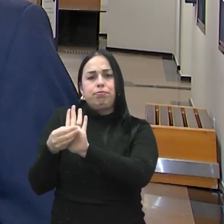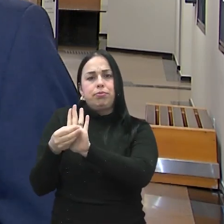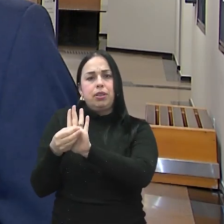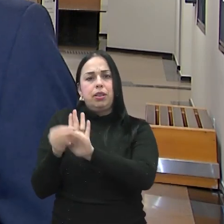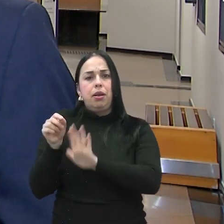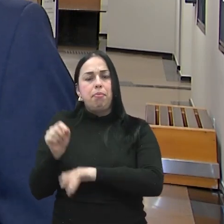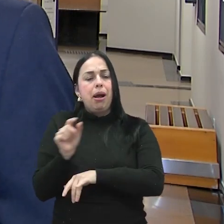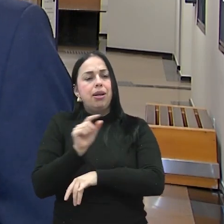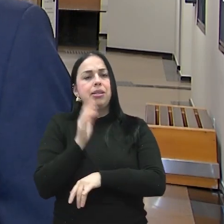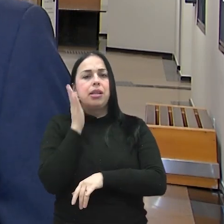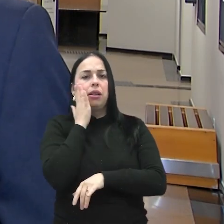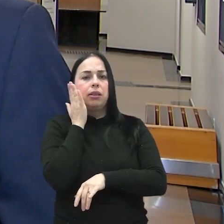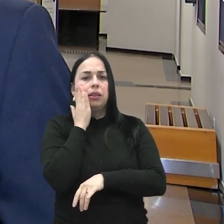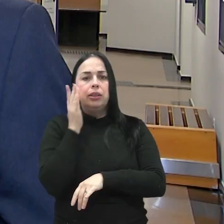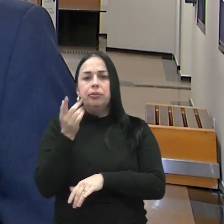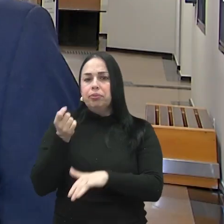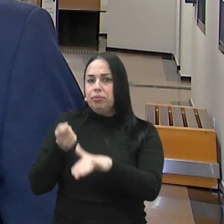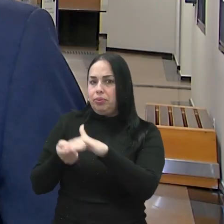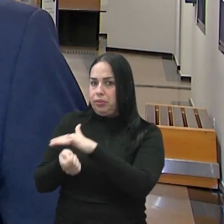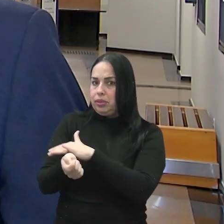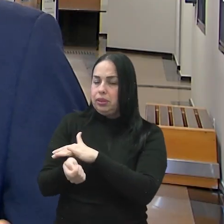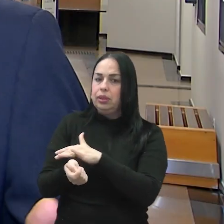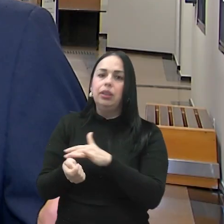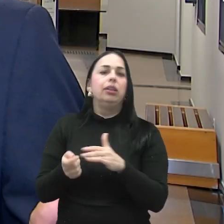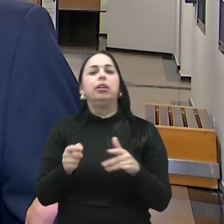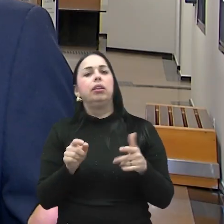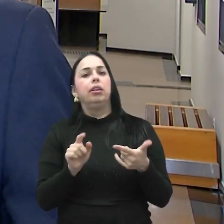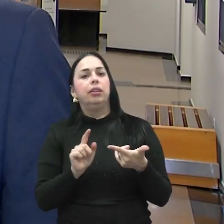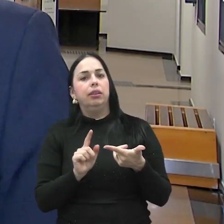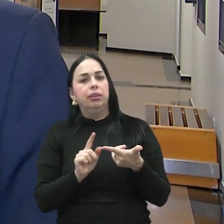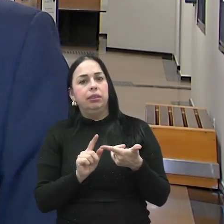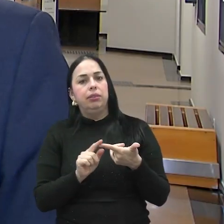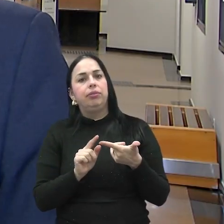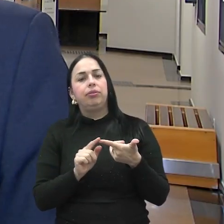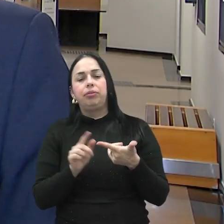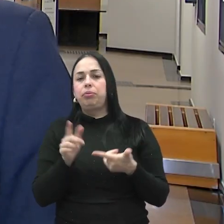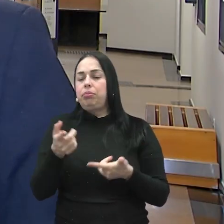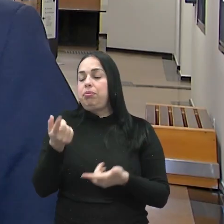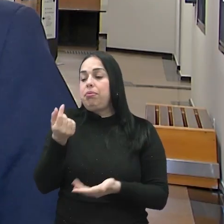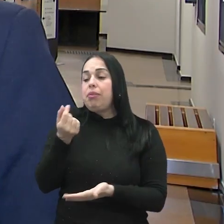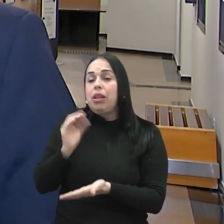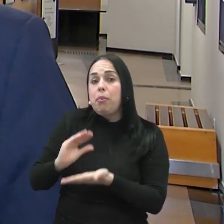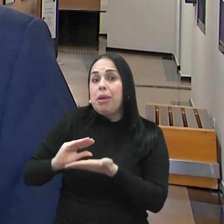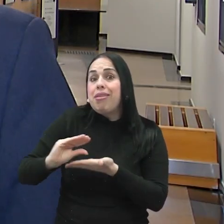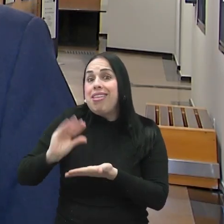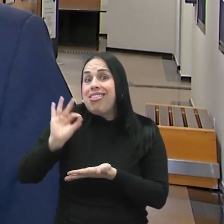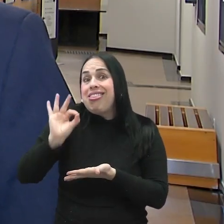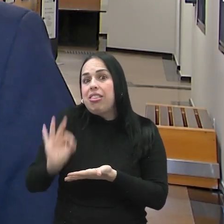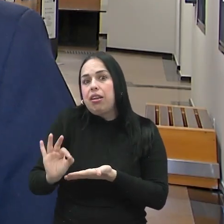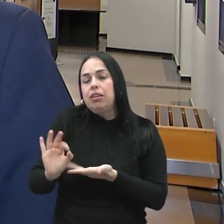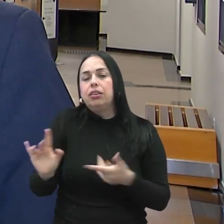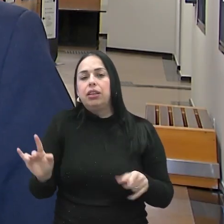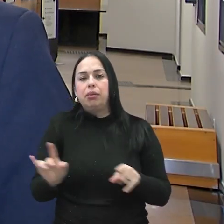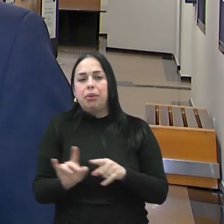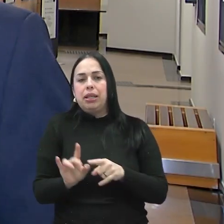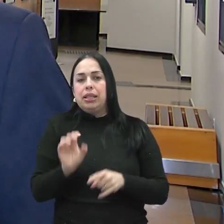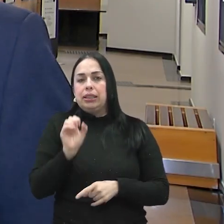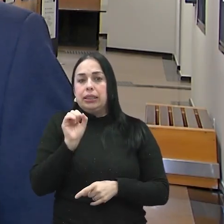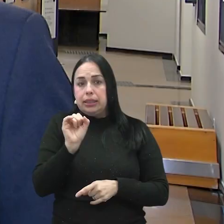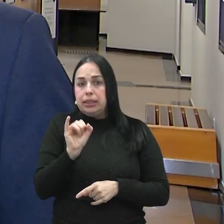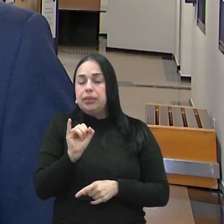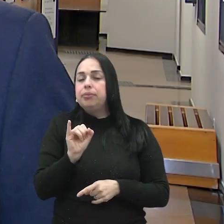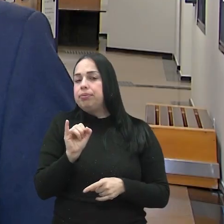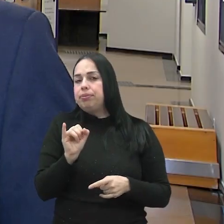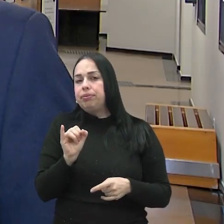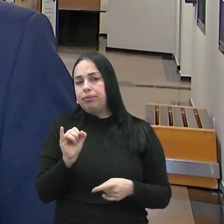incrementarmos essa boa utilização dos recursos do orçamento público no momento certo, no momento adequado. E, uma vez